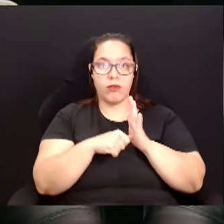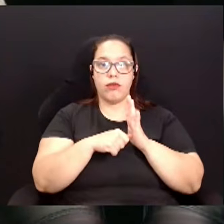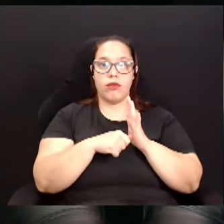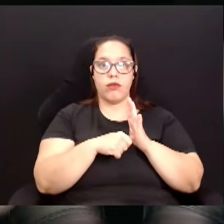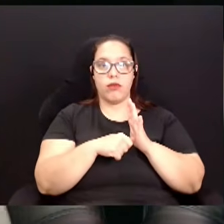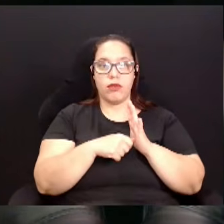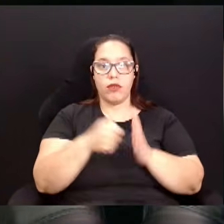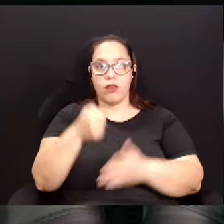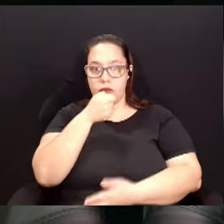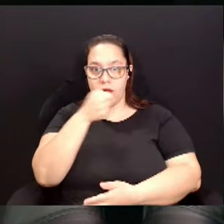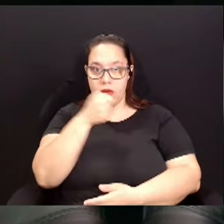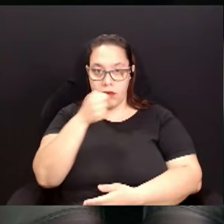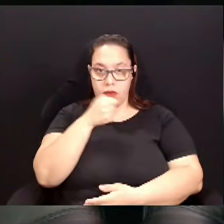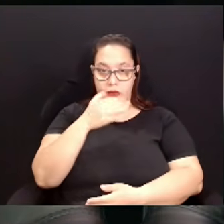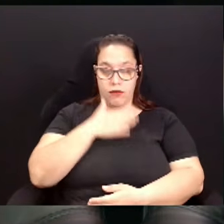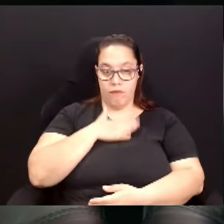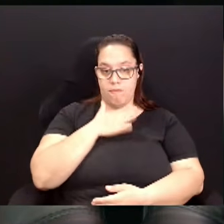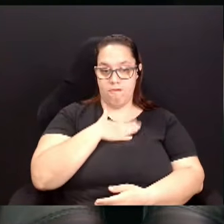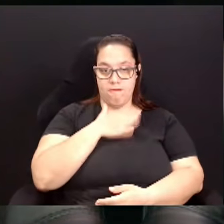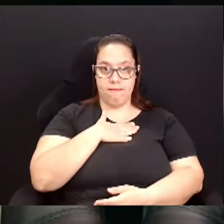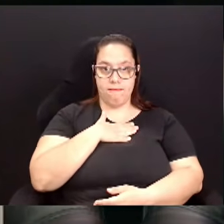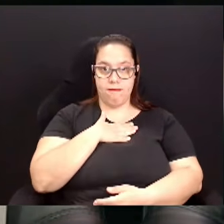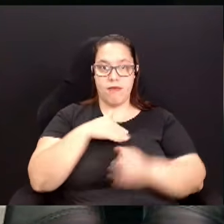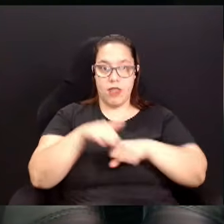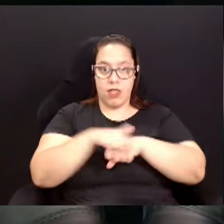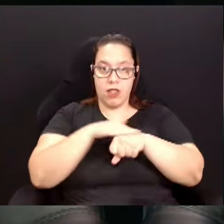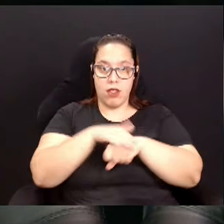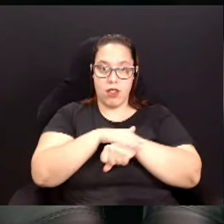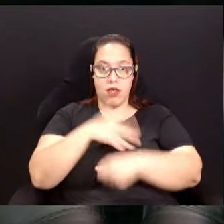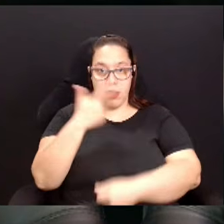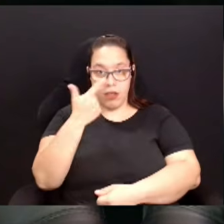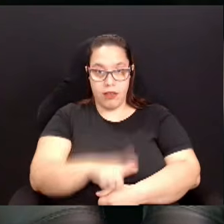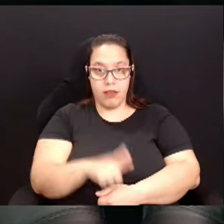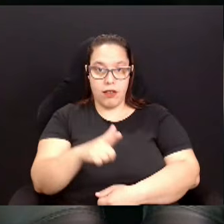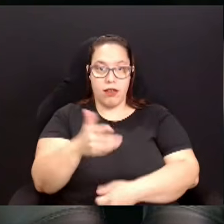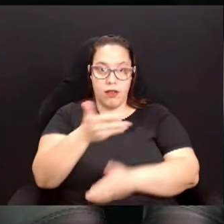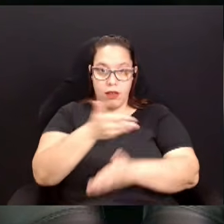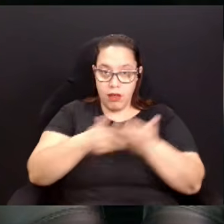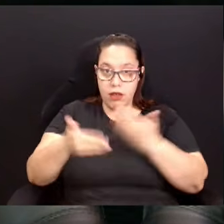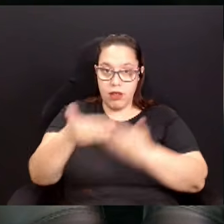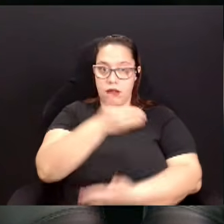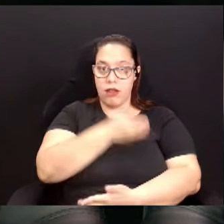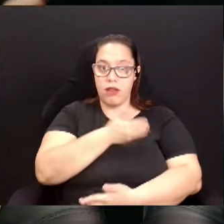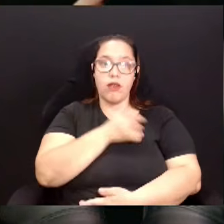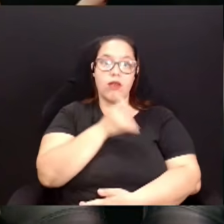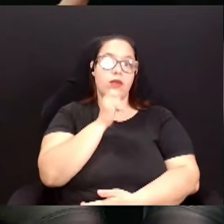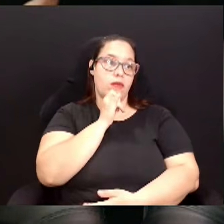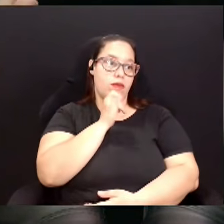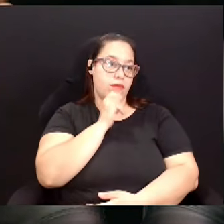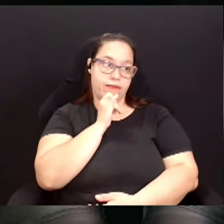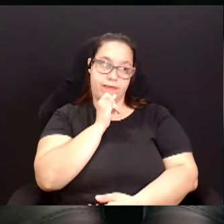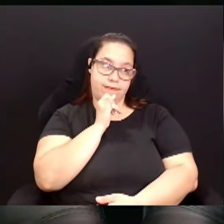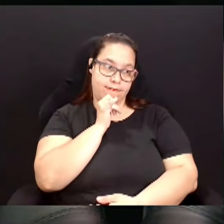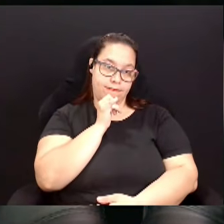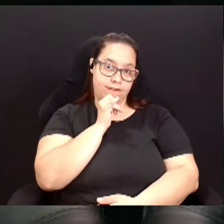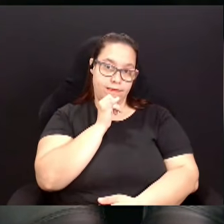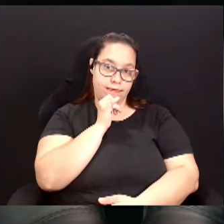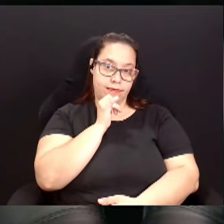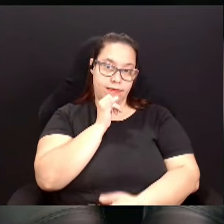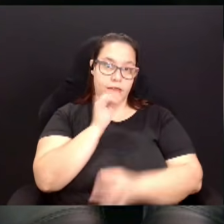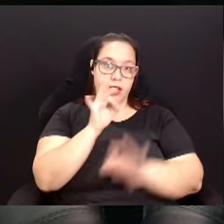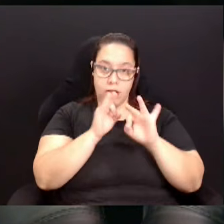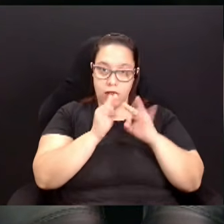Eu sequestro, conversa para mim de novo. Então, na troca com as amigas, por exemplo, é uma coisa tão simples que acontece,